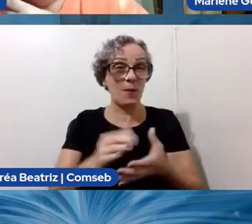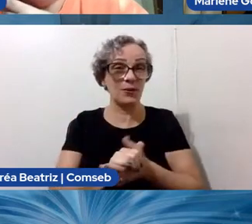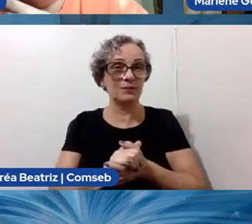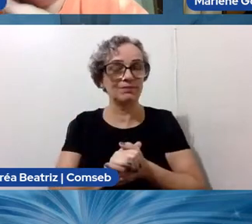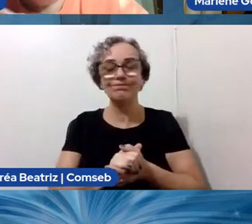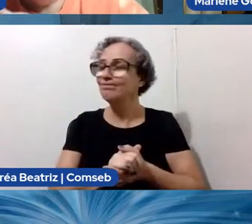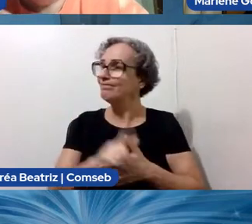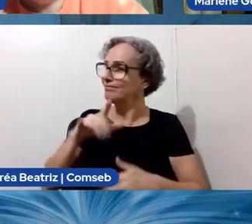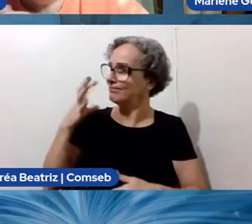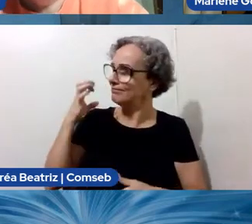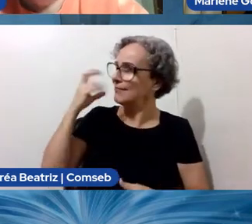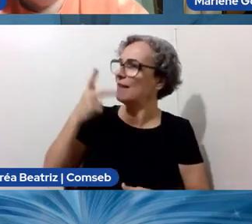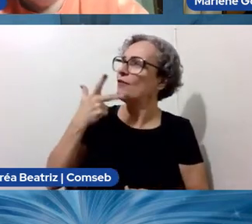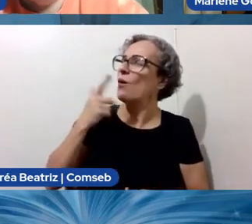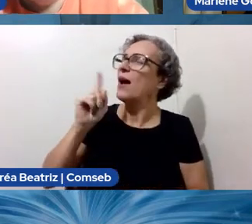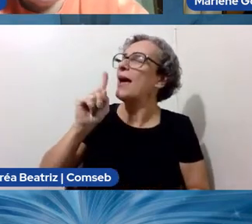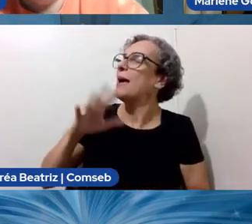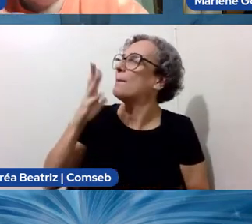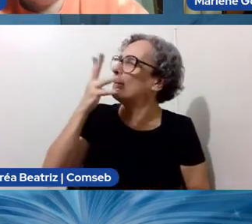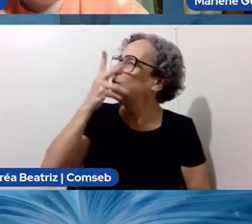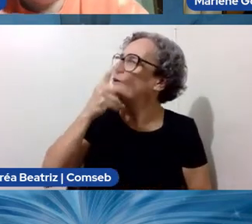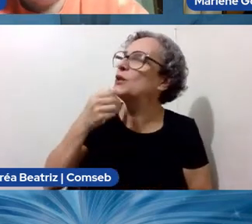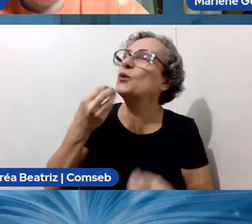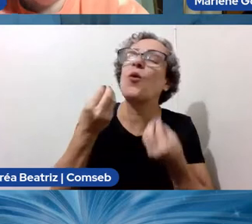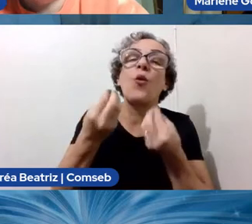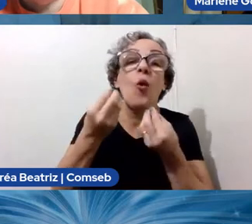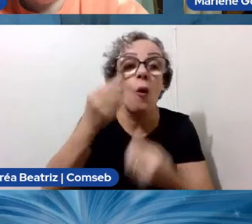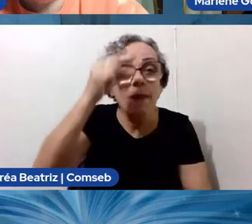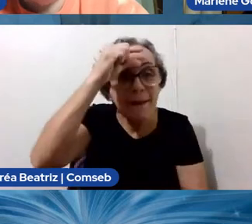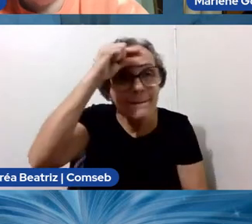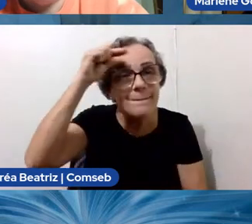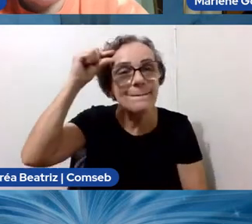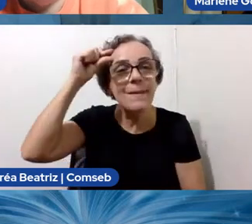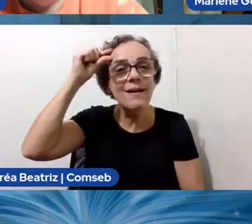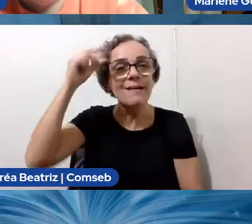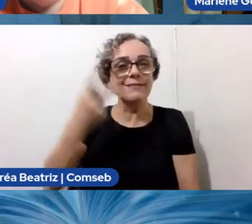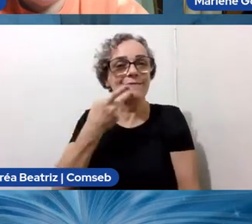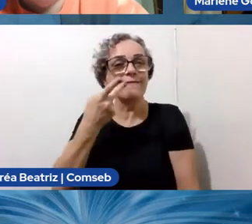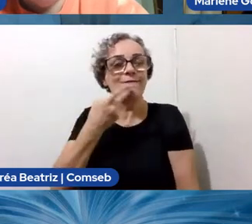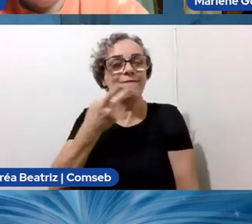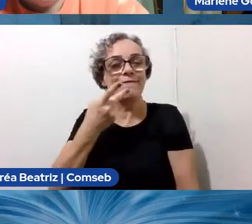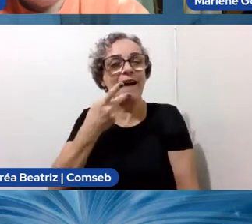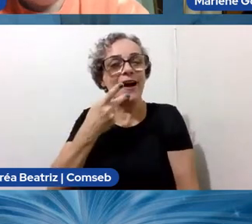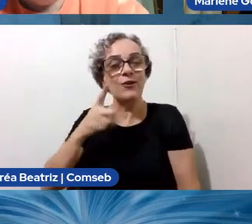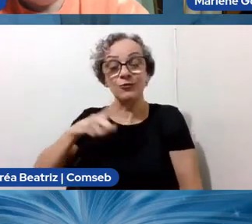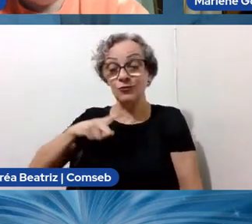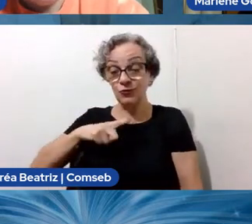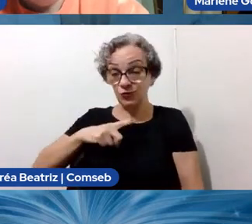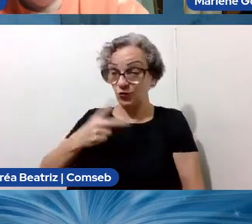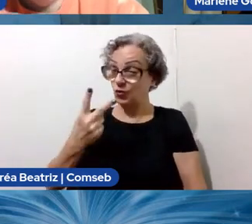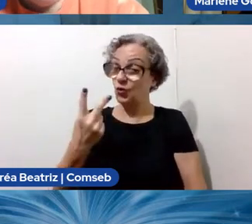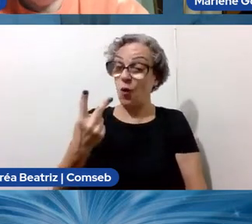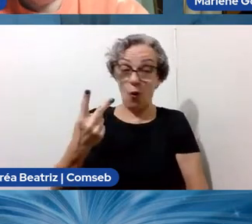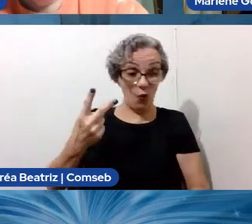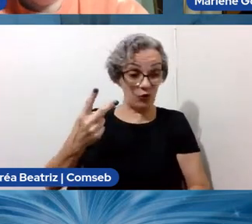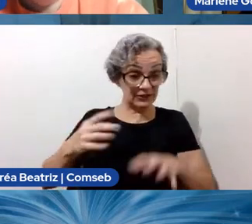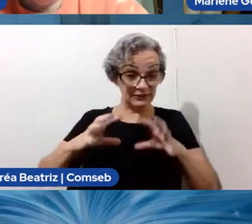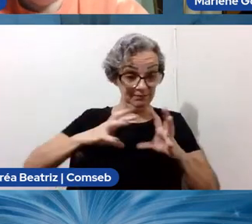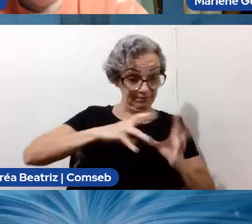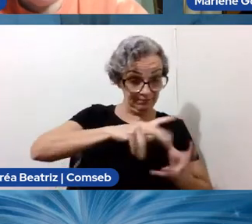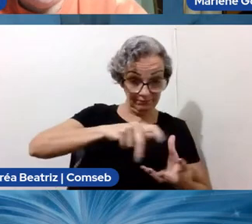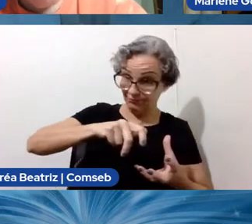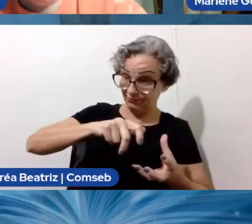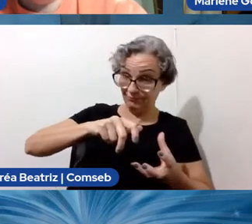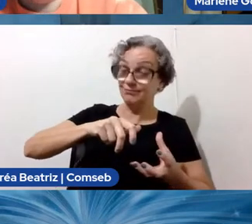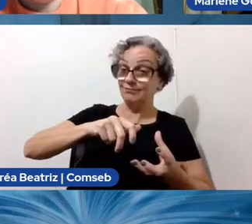E é bonito como Emmanuel traduz isso, né? Essa interação entre os dois planos da vida. Ele diz que o homem